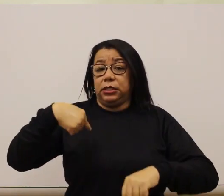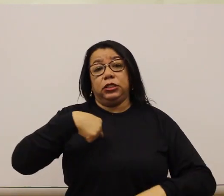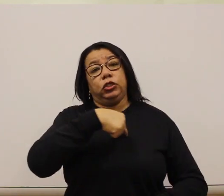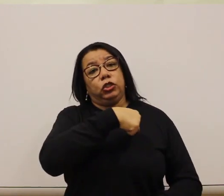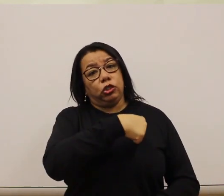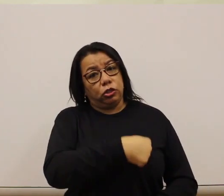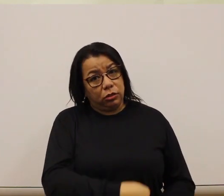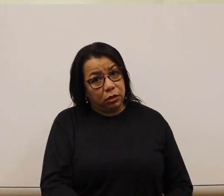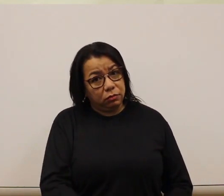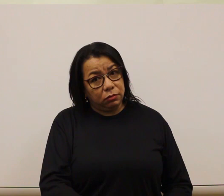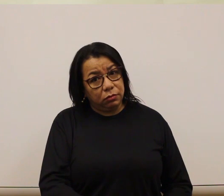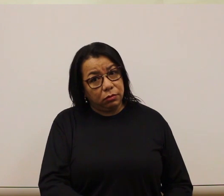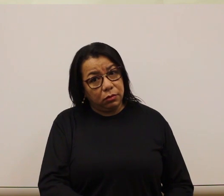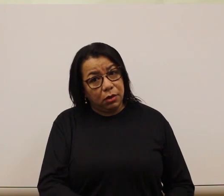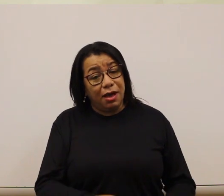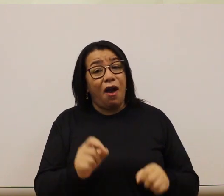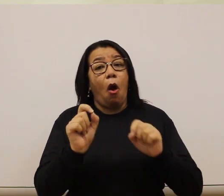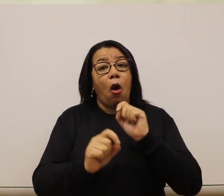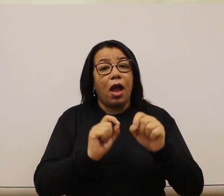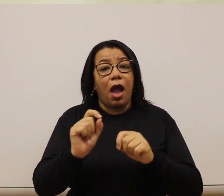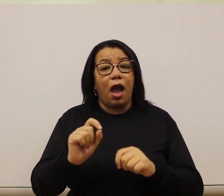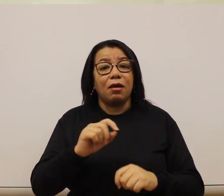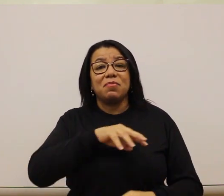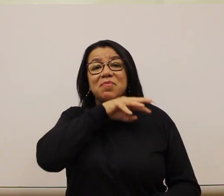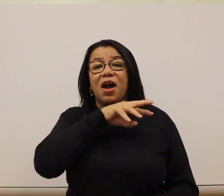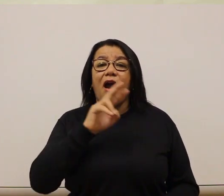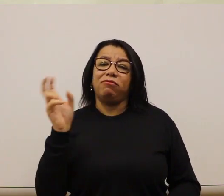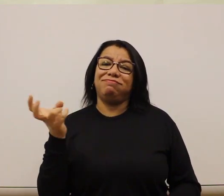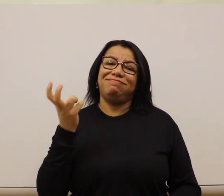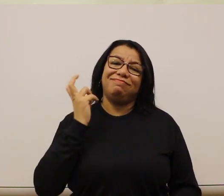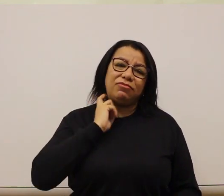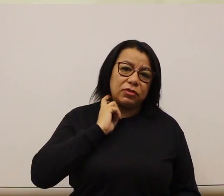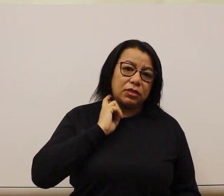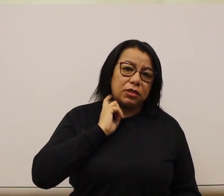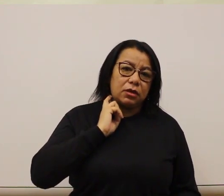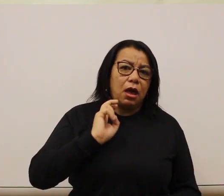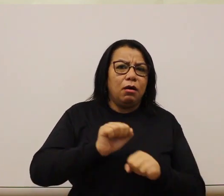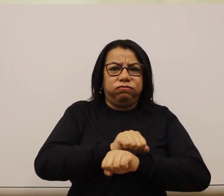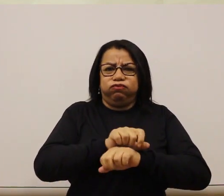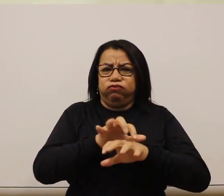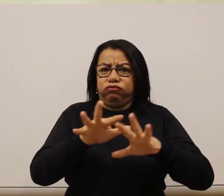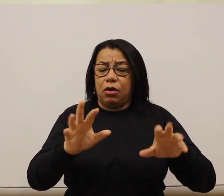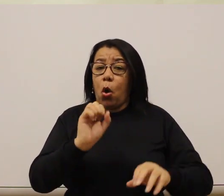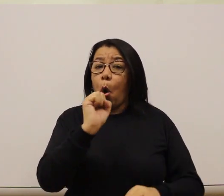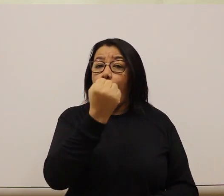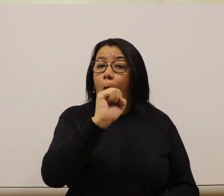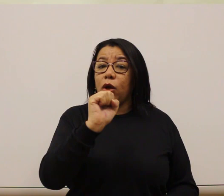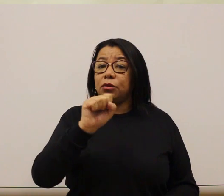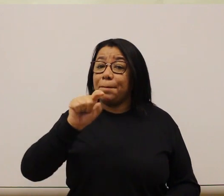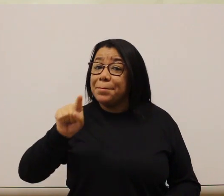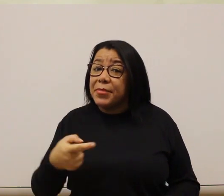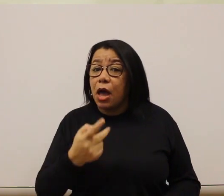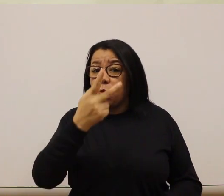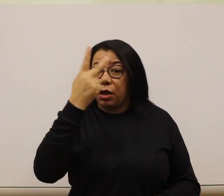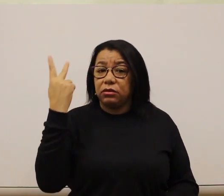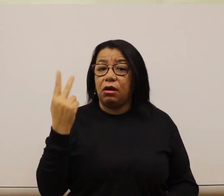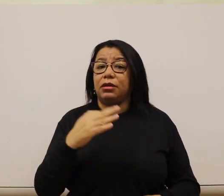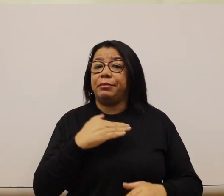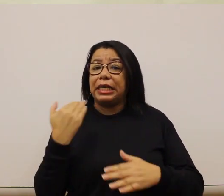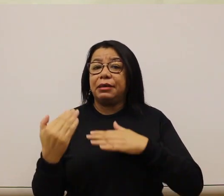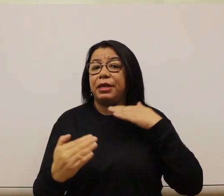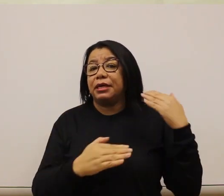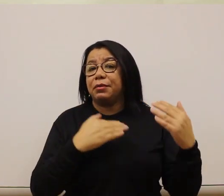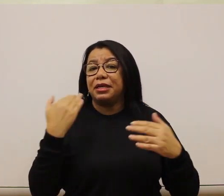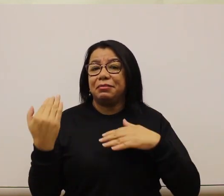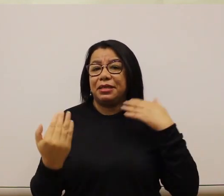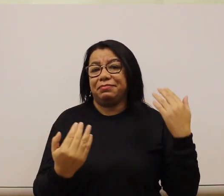China, trazida através de morcegos. Ela contaminou mais de 8 mil pessoas e